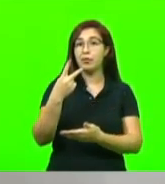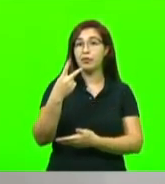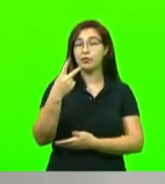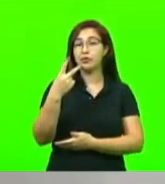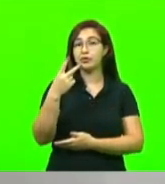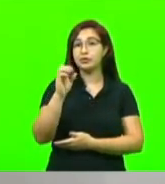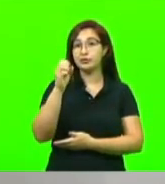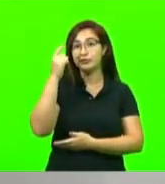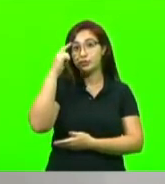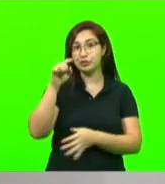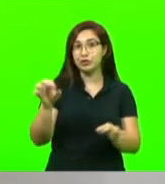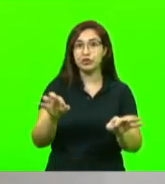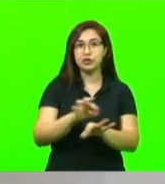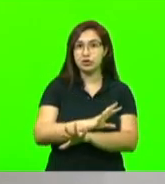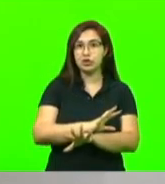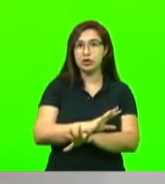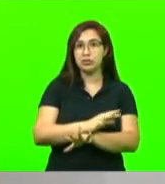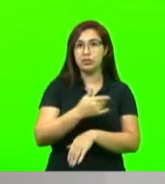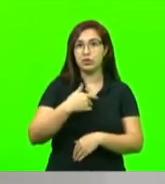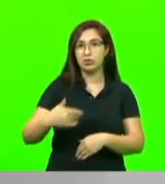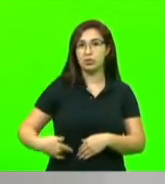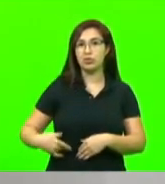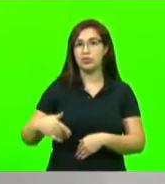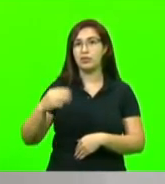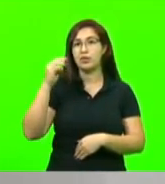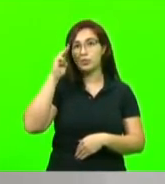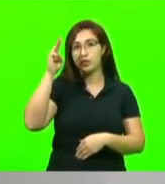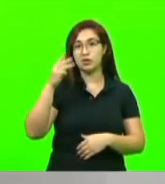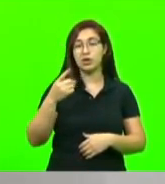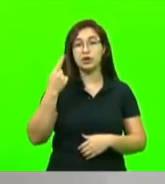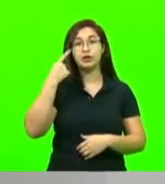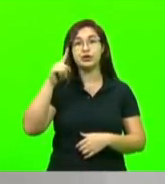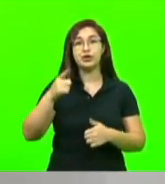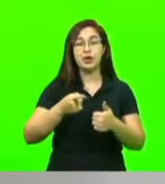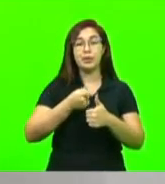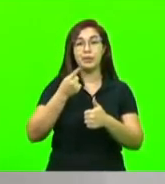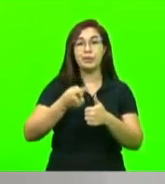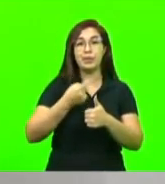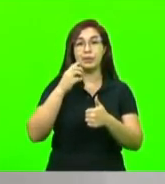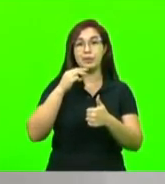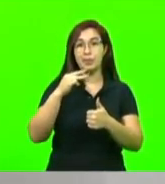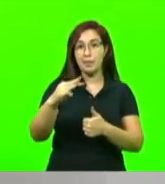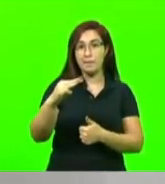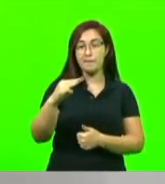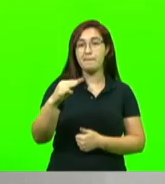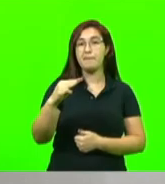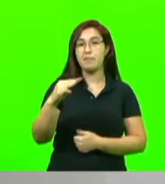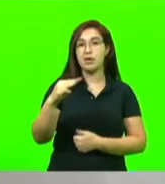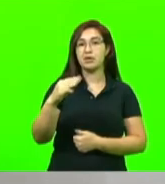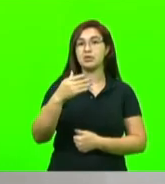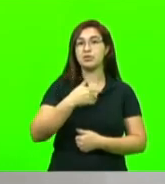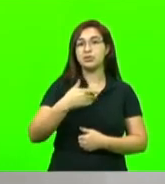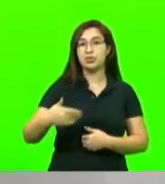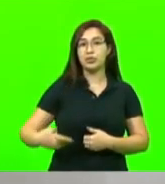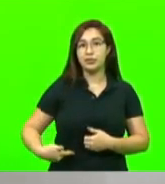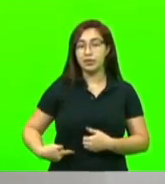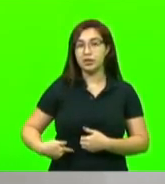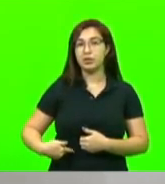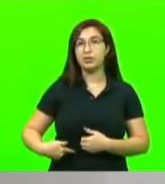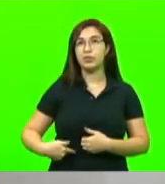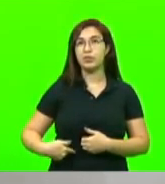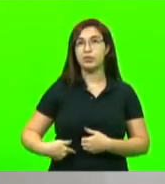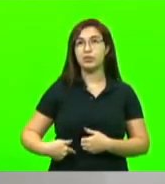Moisés. 20 dias. Dia 1º de março, o governador do